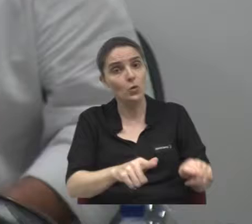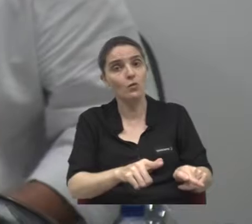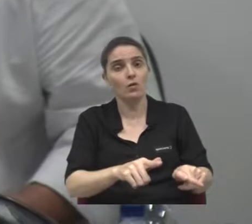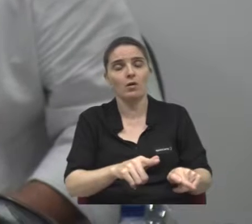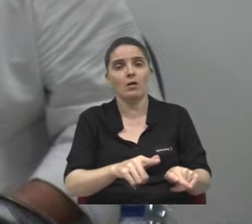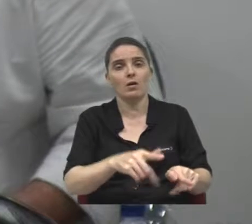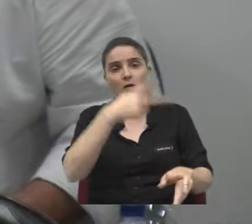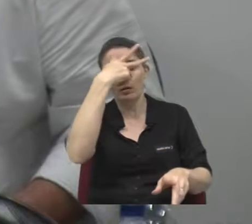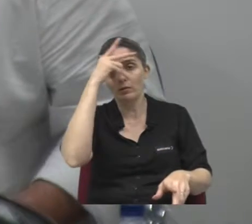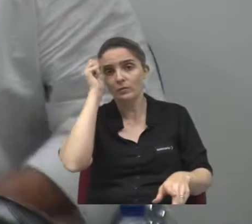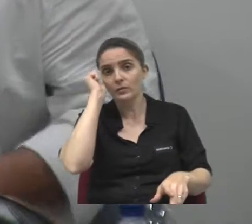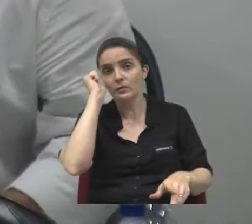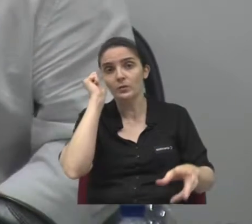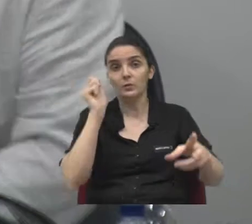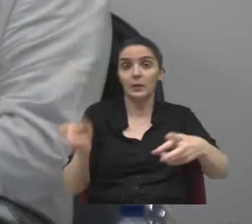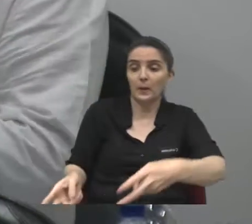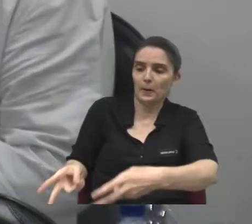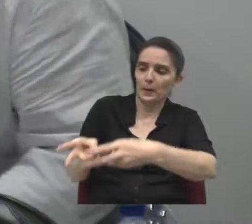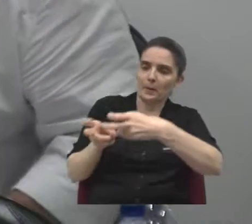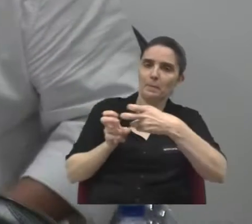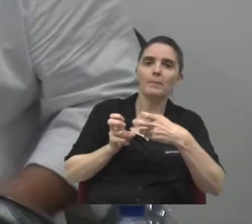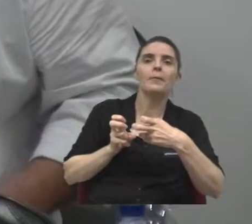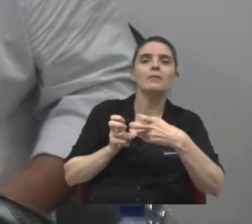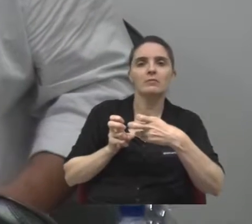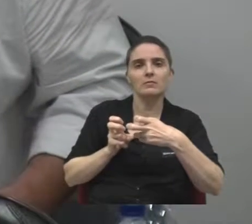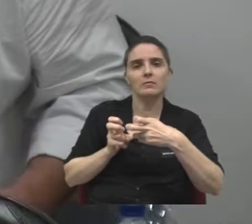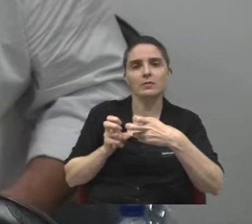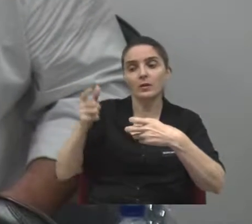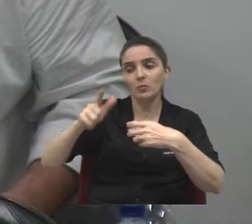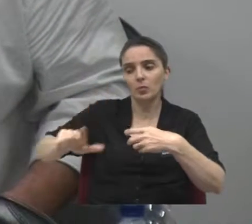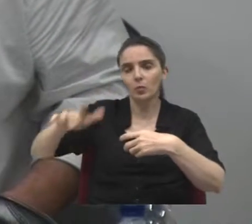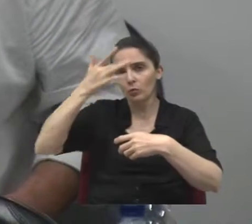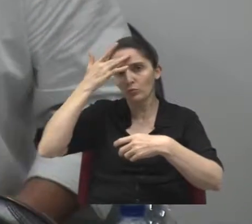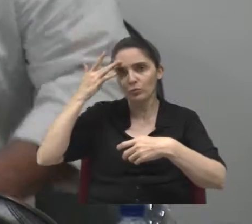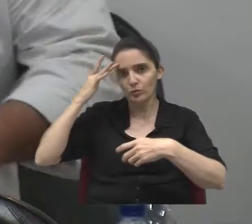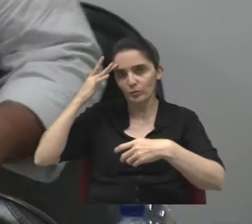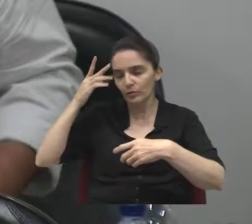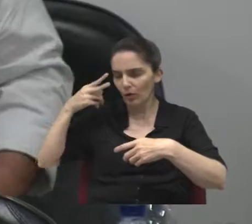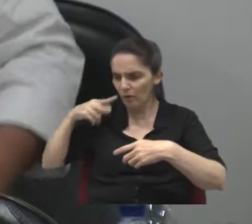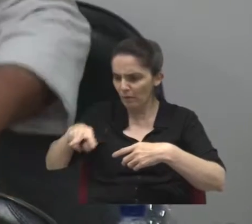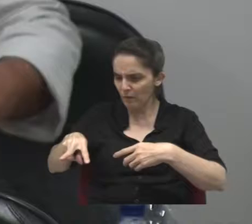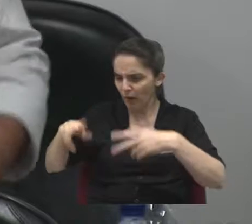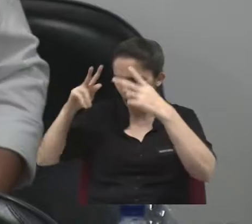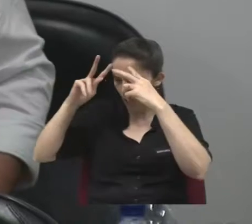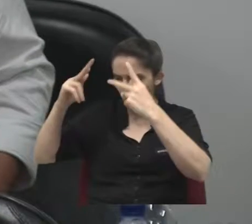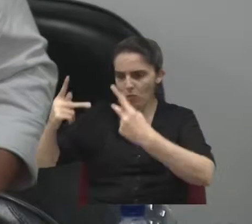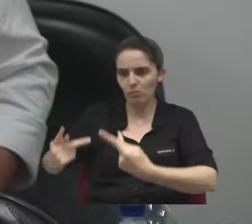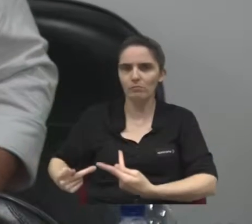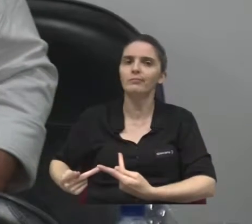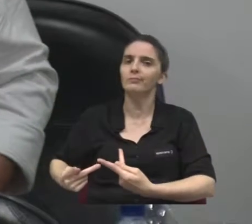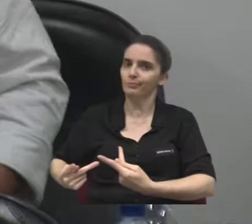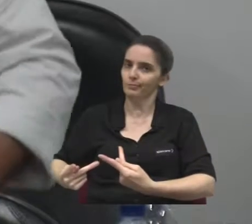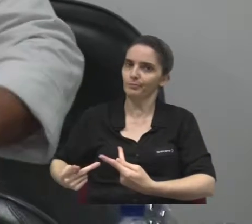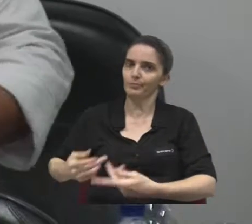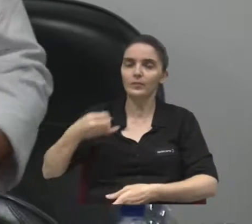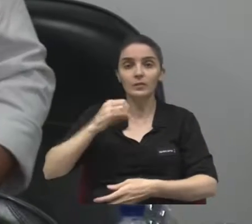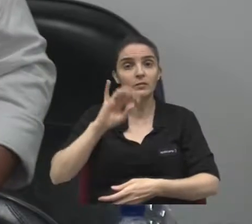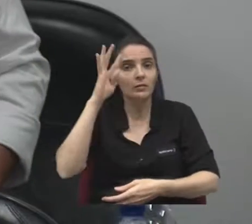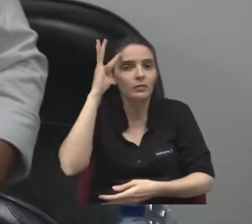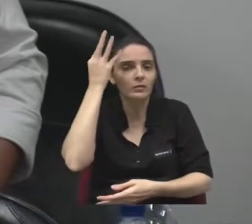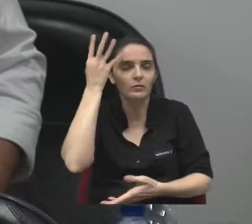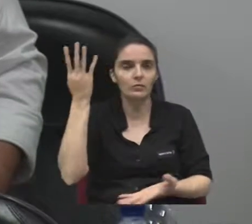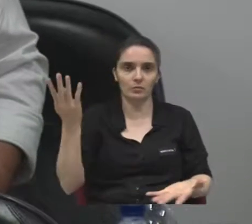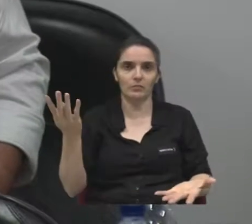um olhar humano para aquelas pessoas que estão lá. Já que se resolveu dessa natureza, que eles